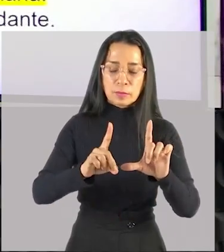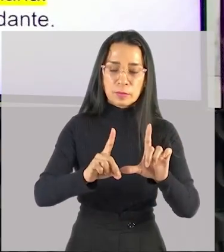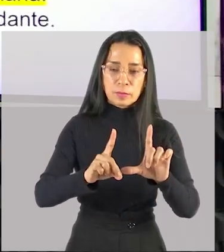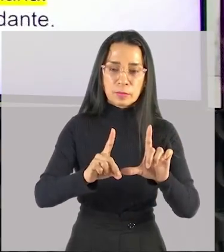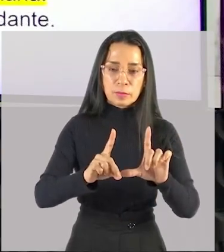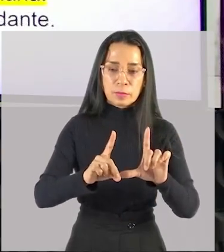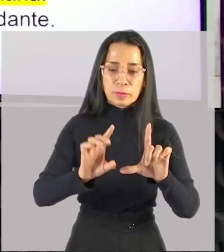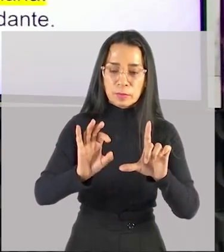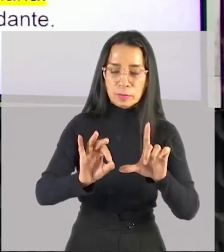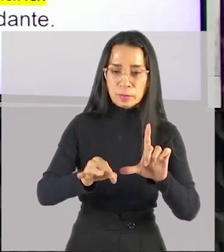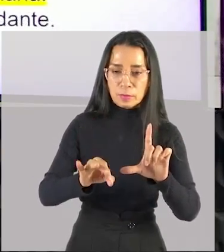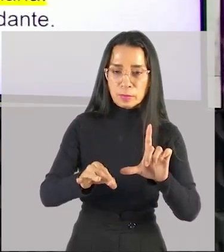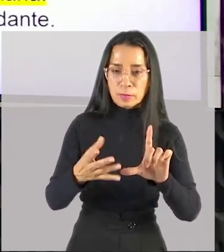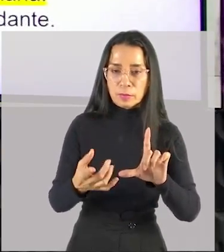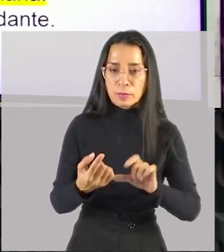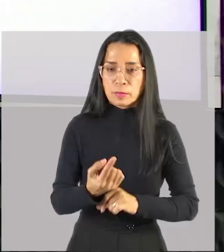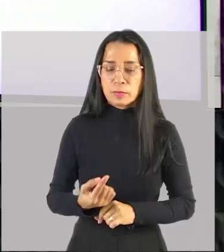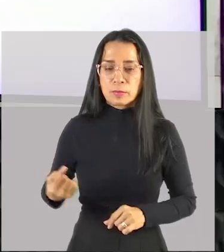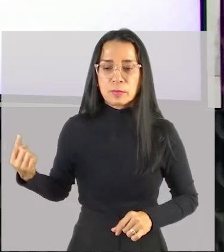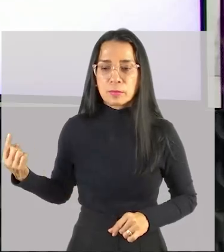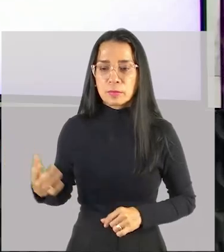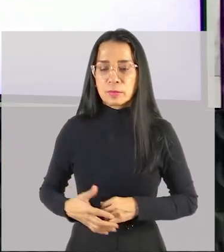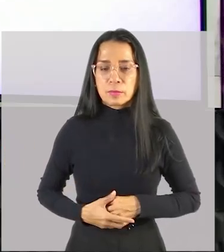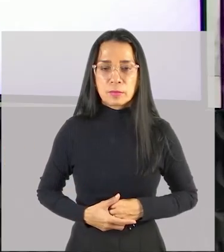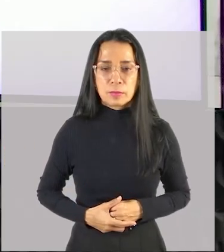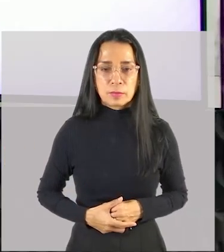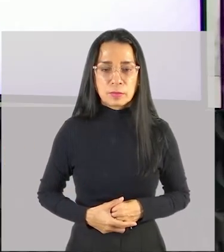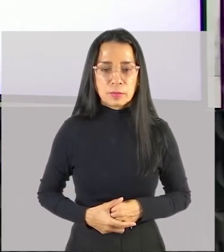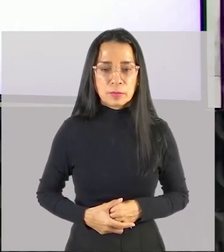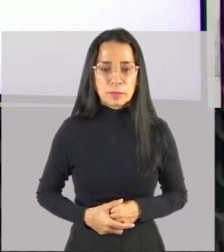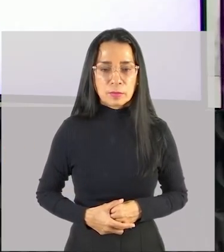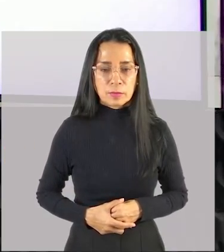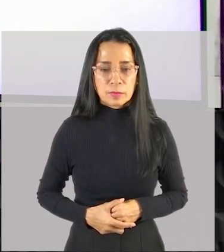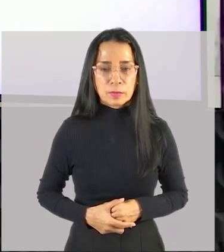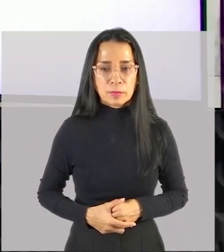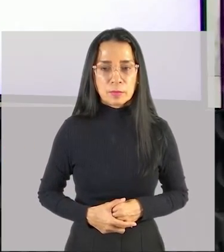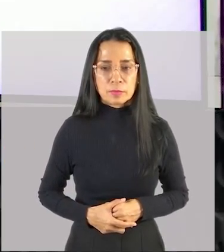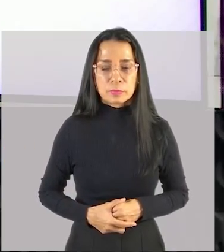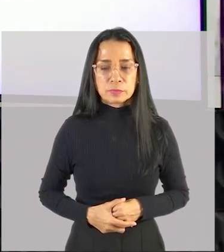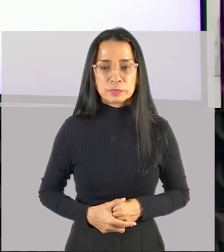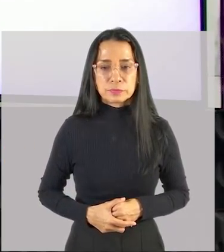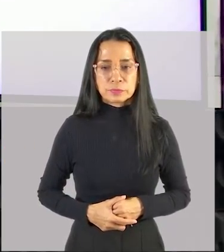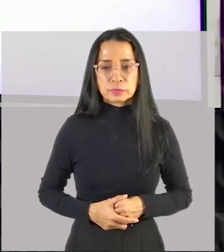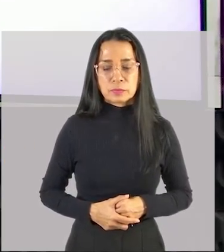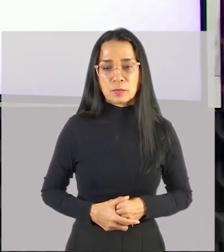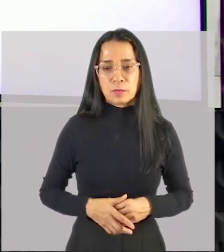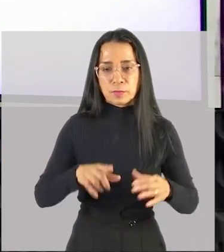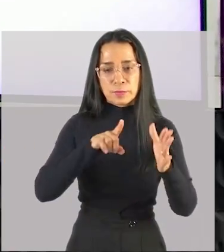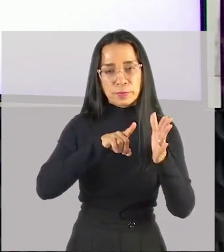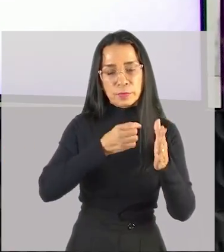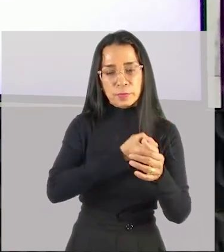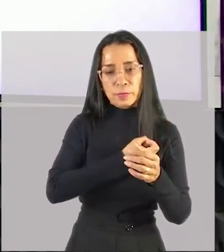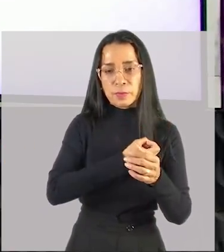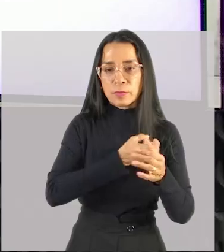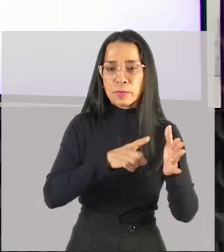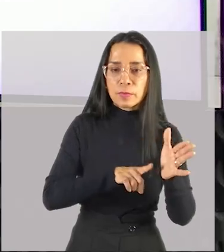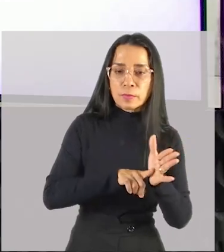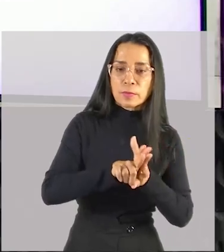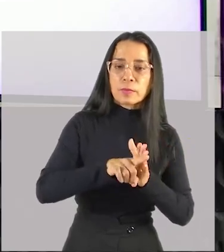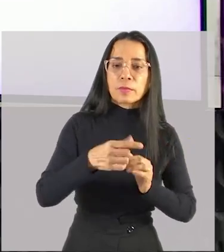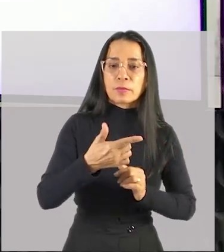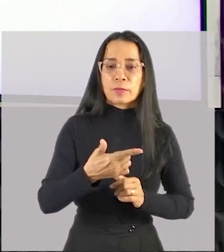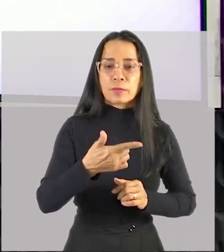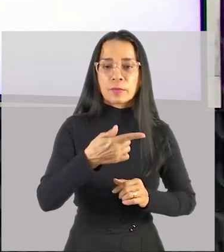letra D, abrangência da compreensão humana. Vamos a mais uma questão sobre filosofia medieval. É uma questão da UEMA